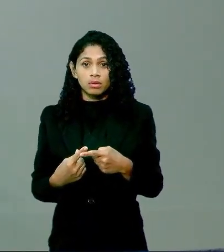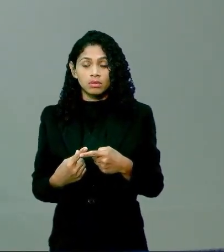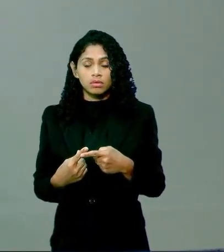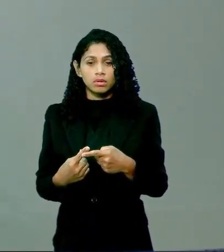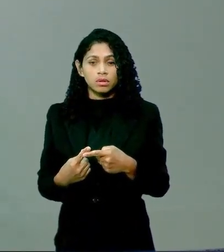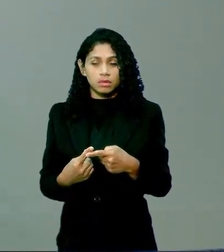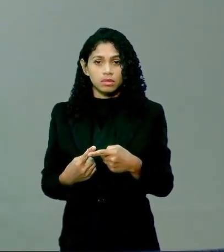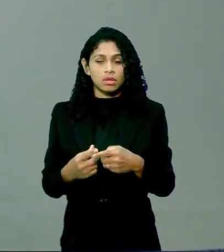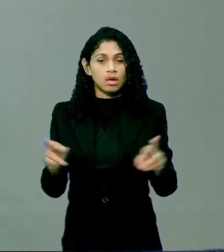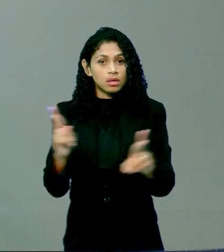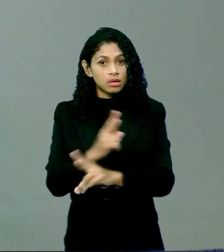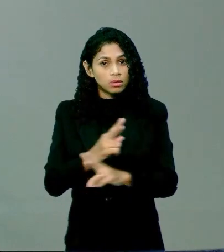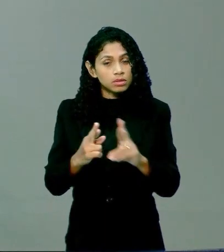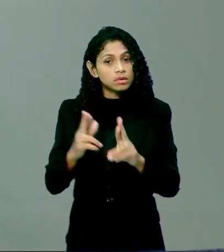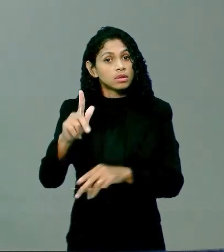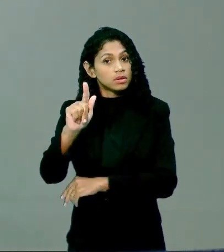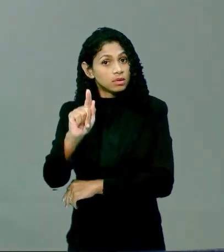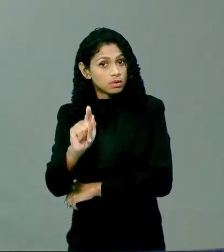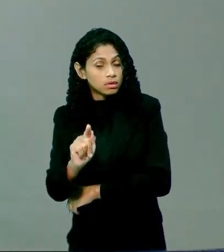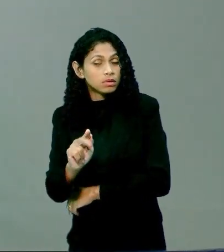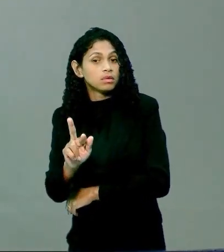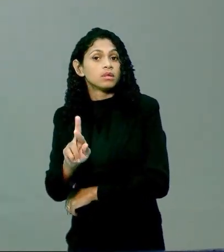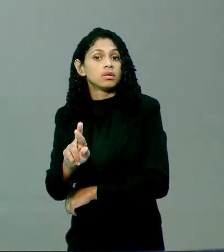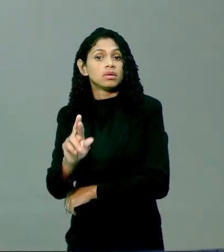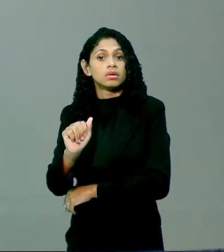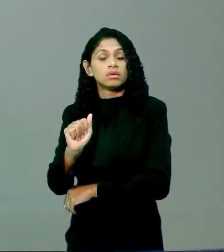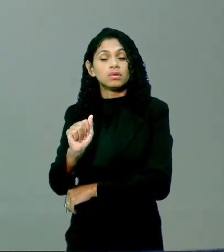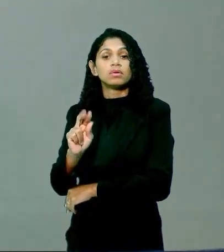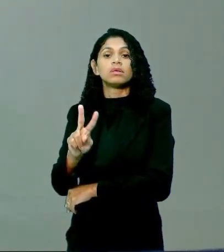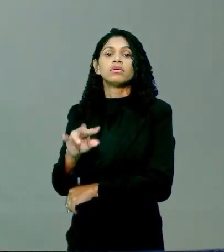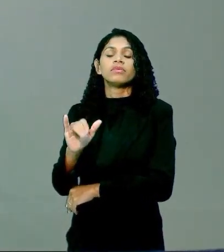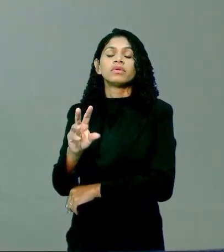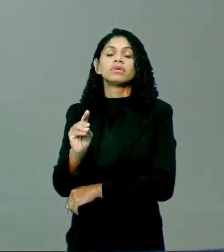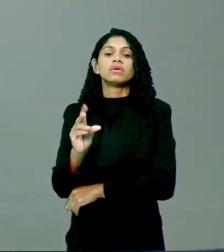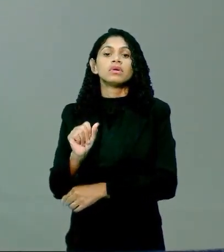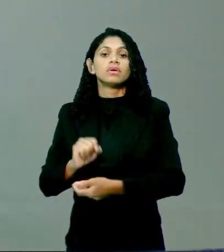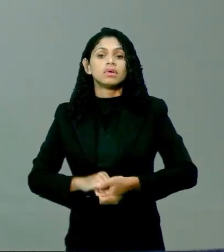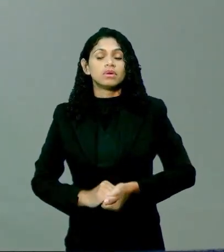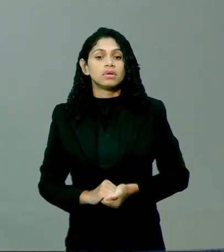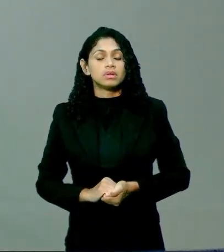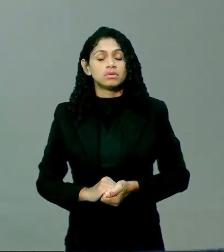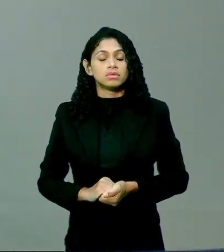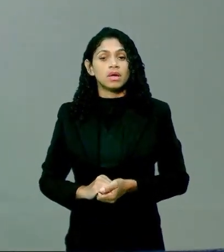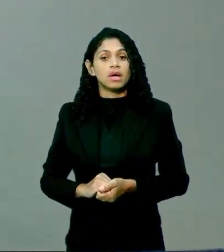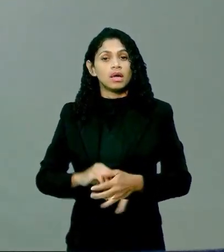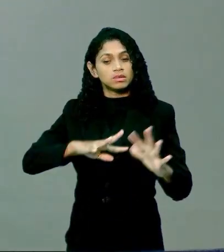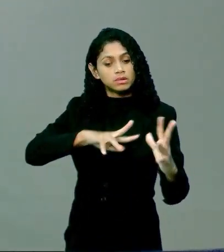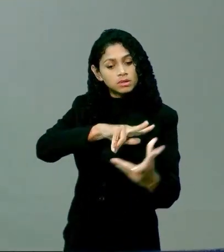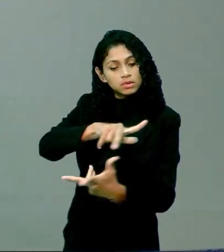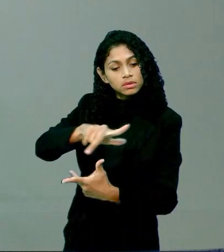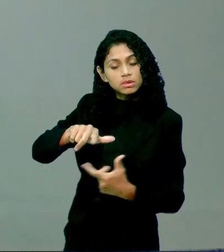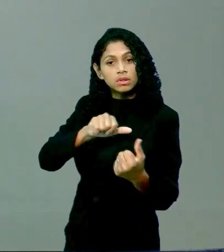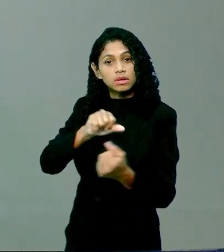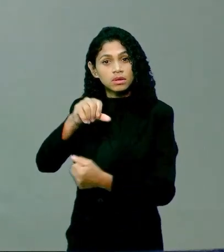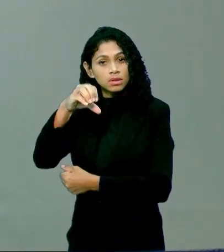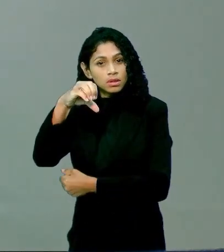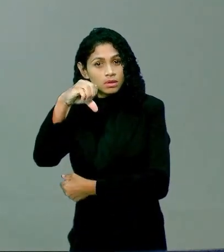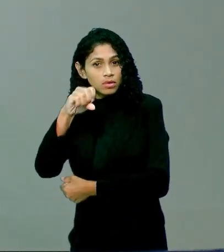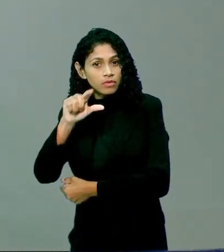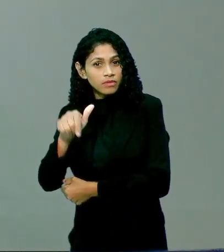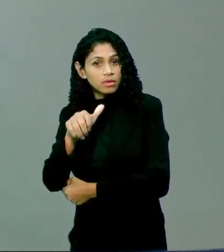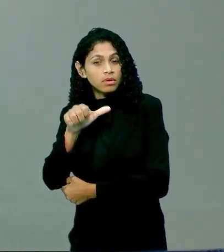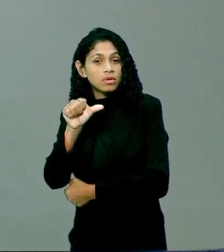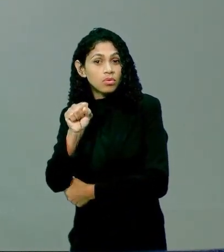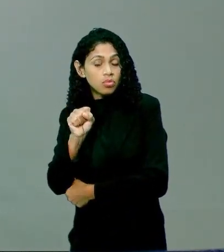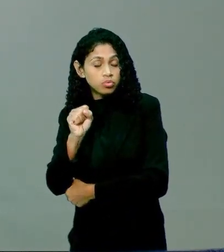sob a gravidade. Se ambos os corpos estarão submetidos sob a gravidade da Terra, que é 9,8 metros por segundo